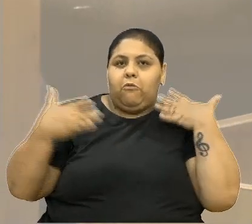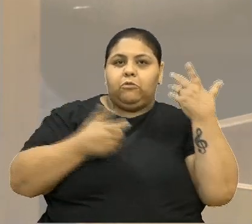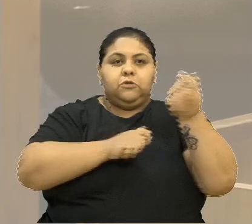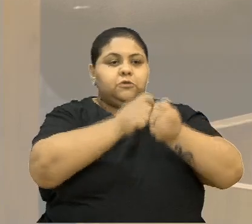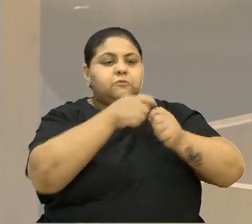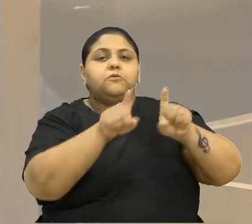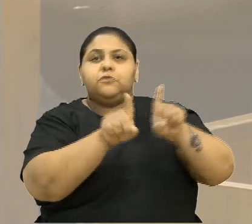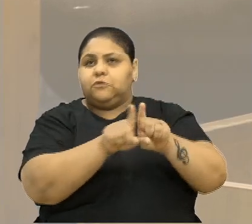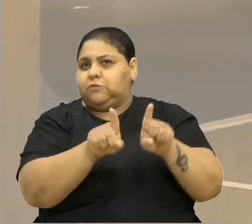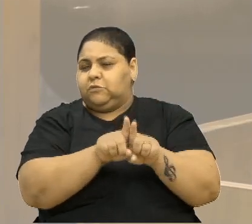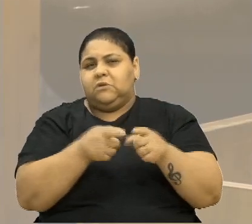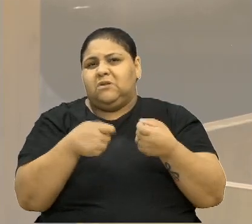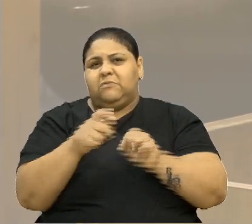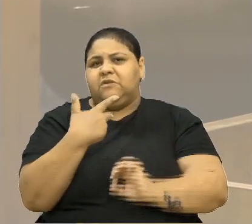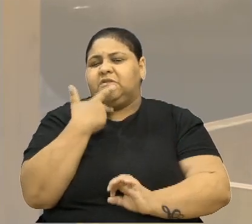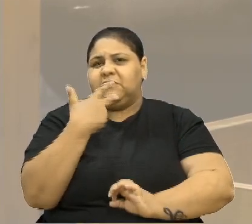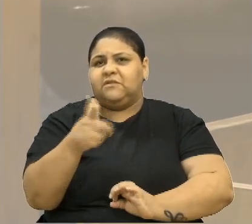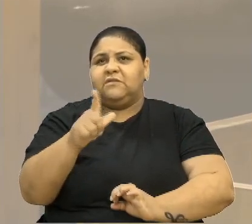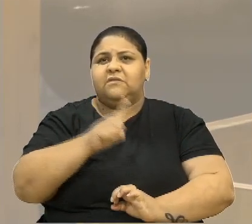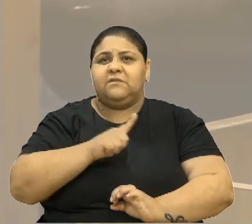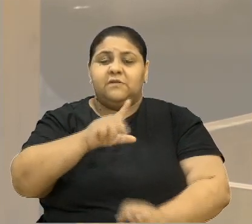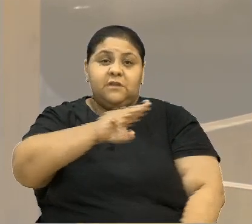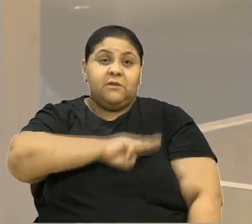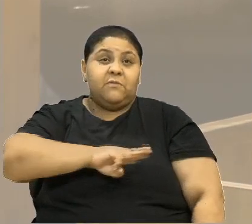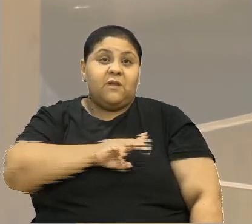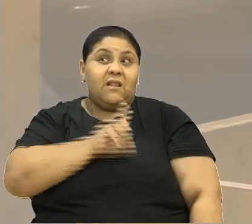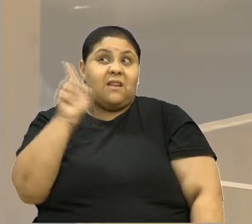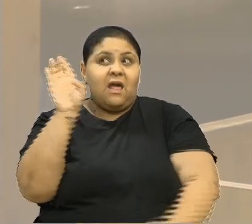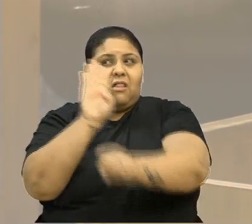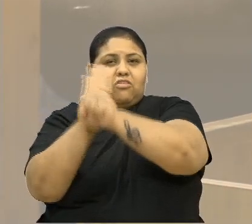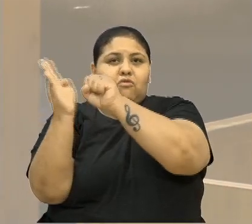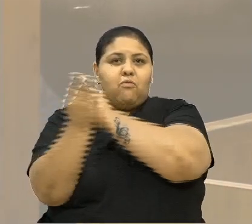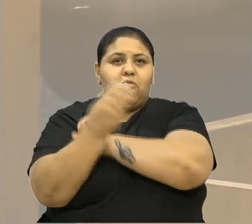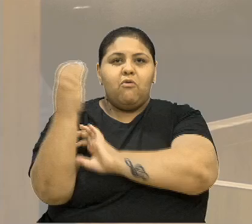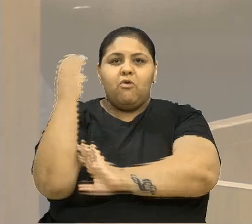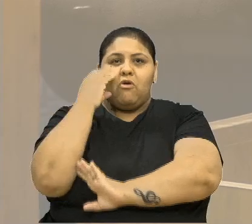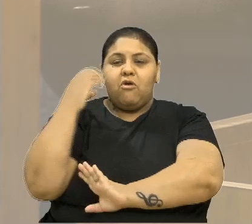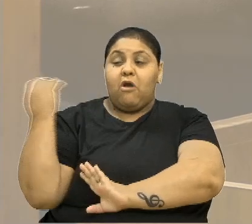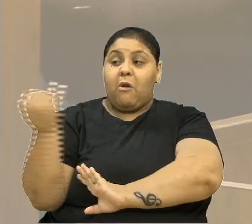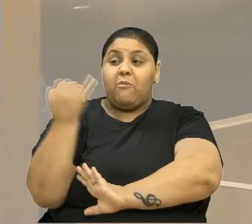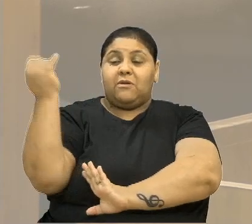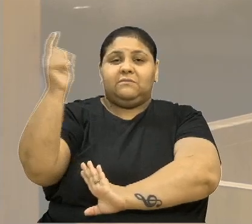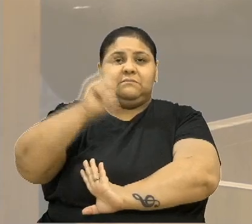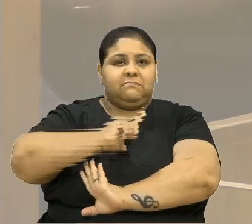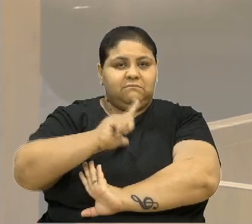industrial, não precisa nem citar, né? Nós temos a Marco Polo lá em Anahec, a importância que isso tem.